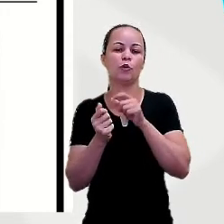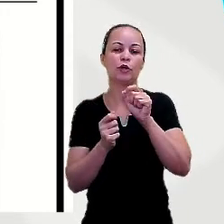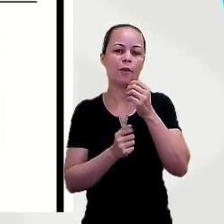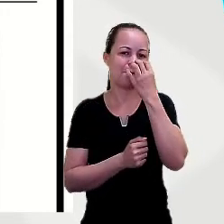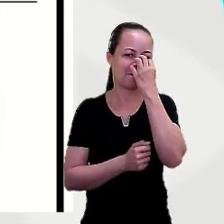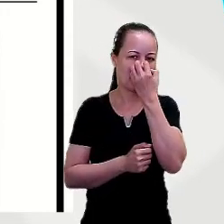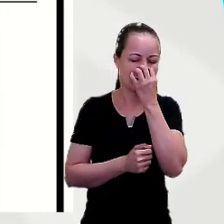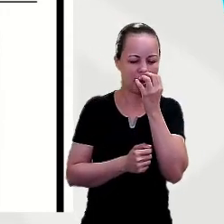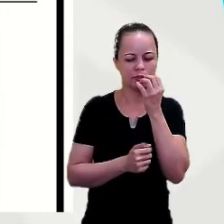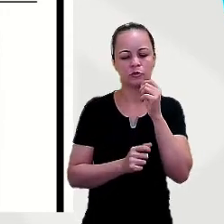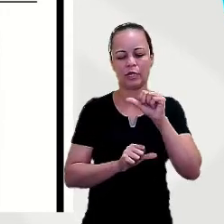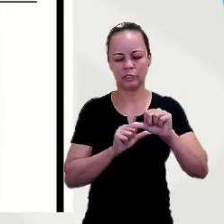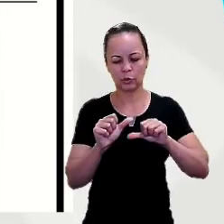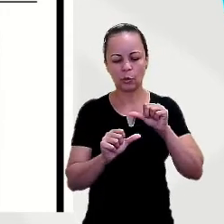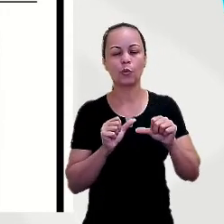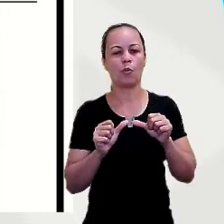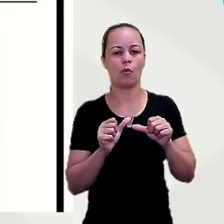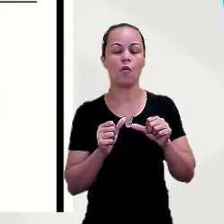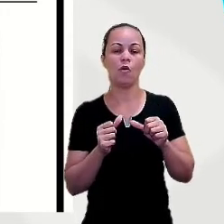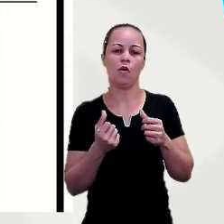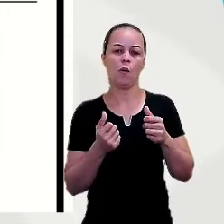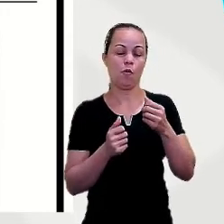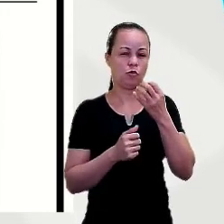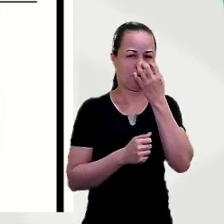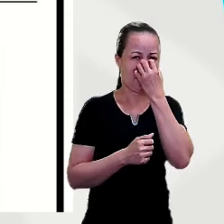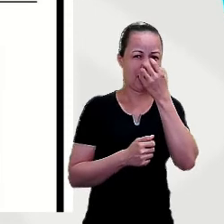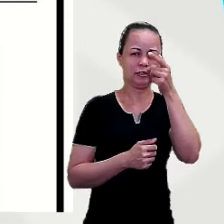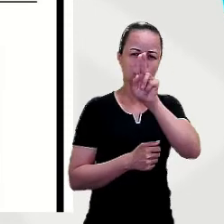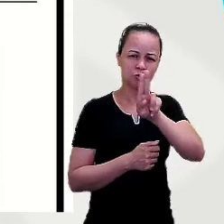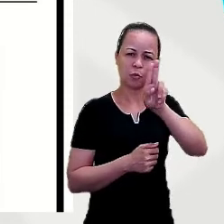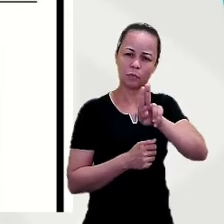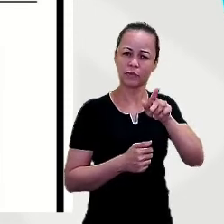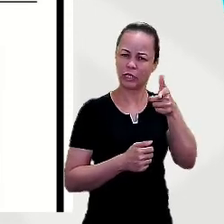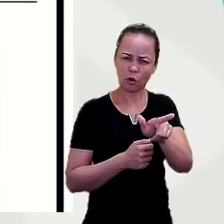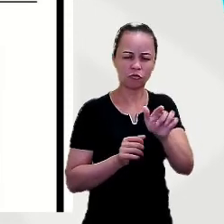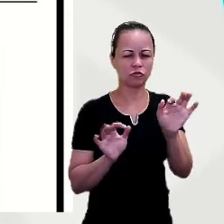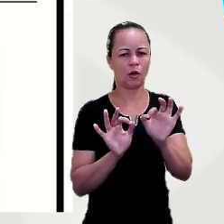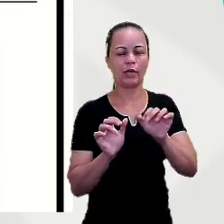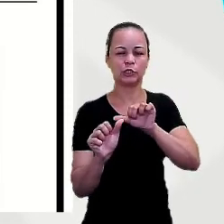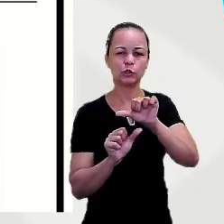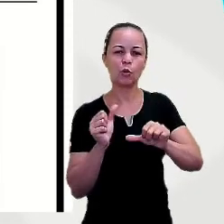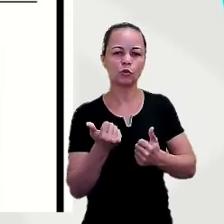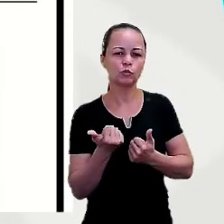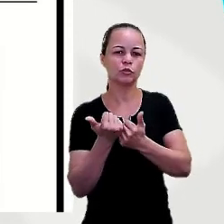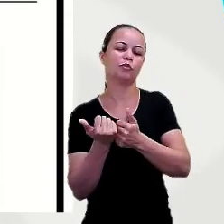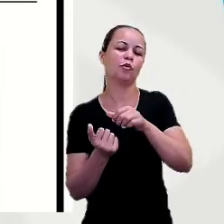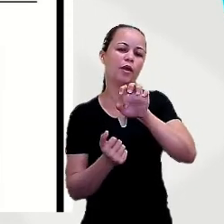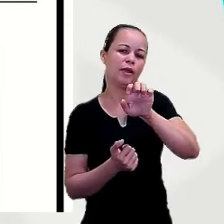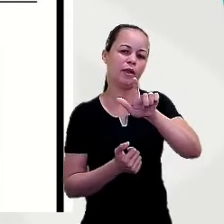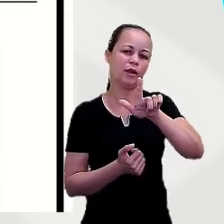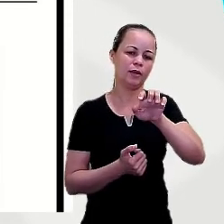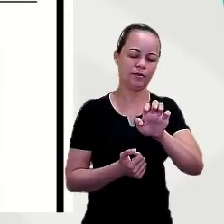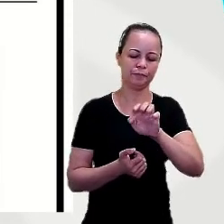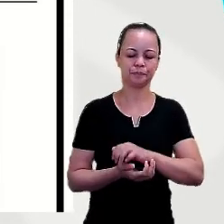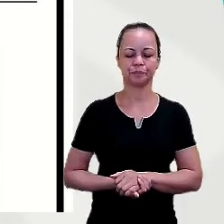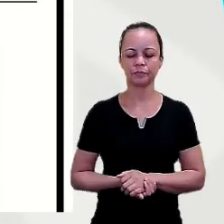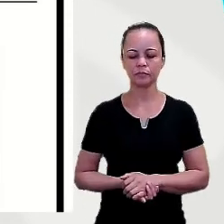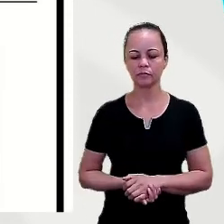palhaço, a gente colocou o pronome ele. Na letra C, o tu. O tu